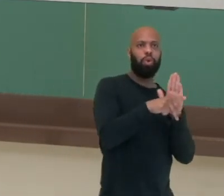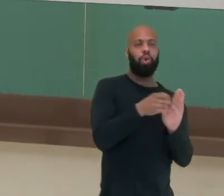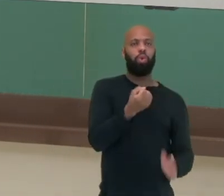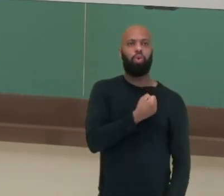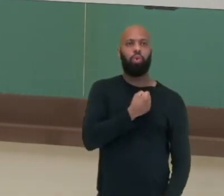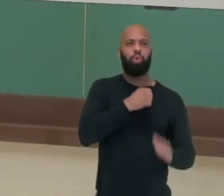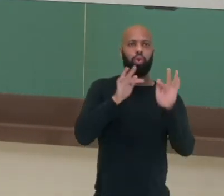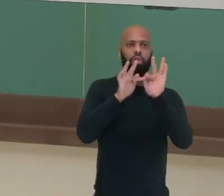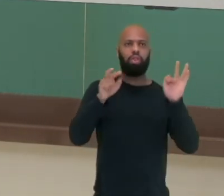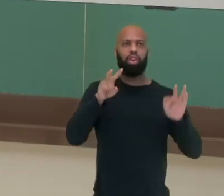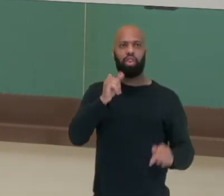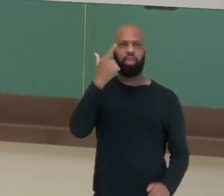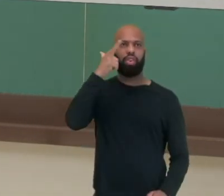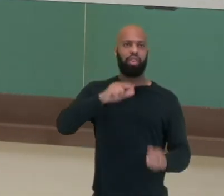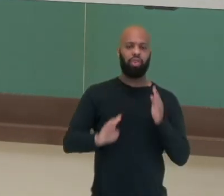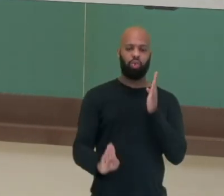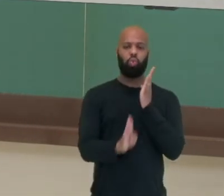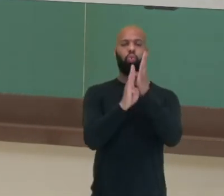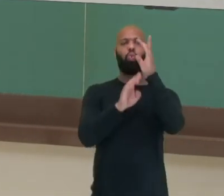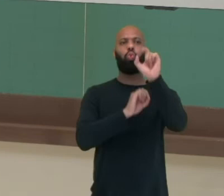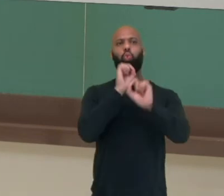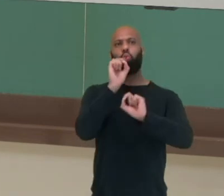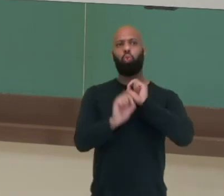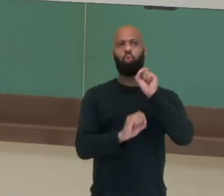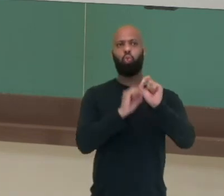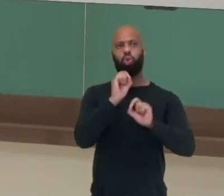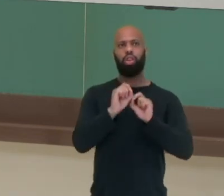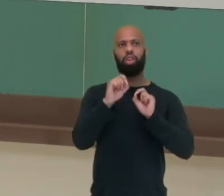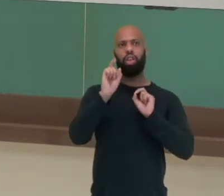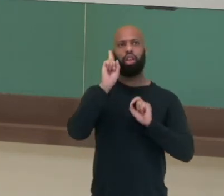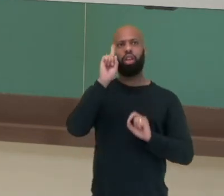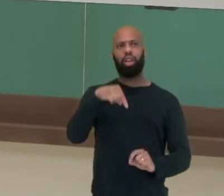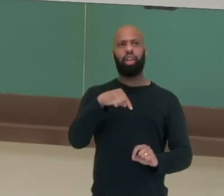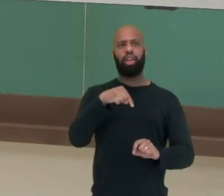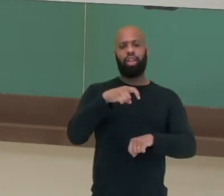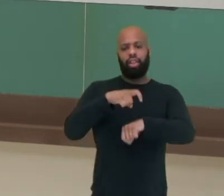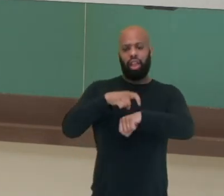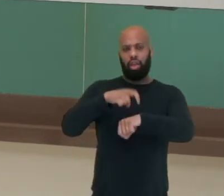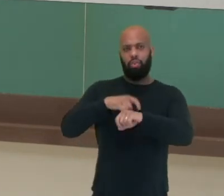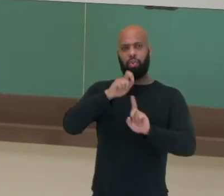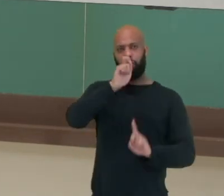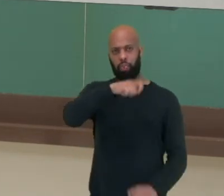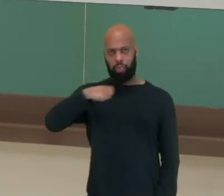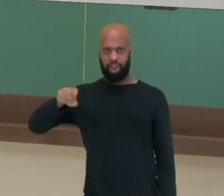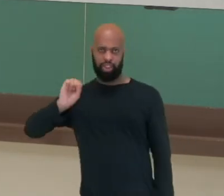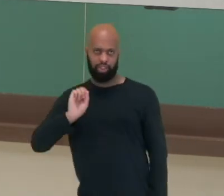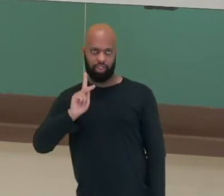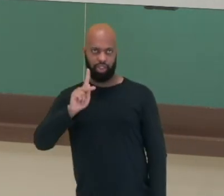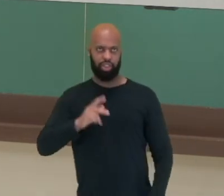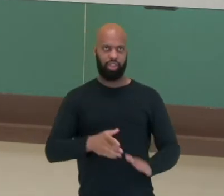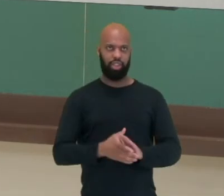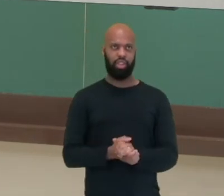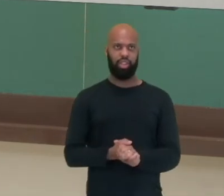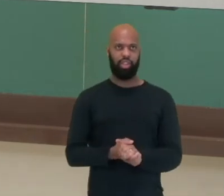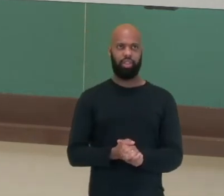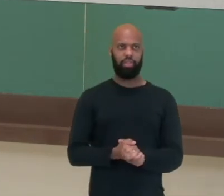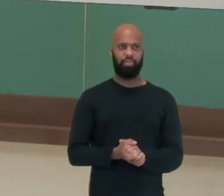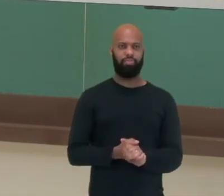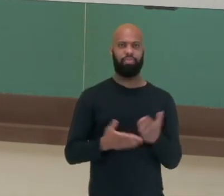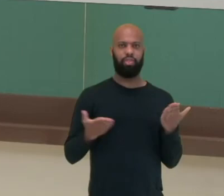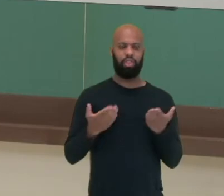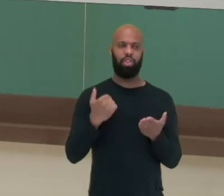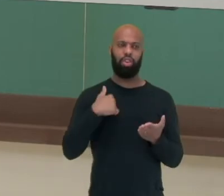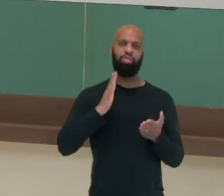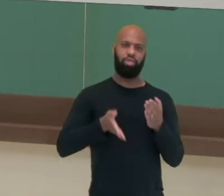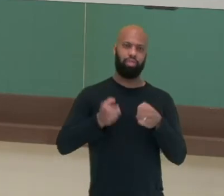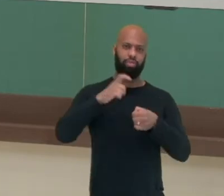vamos encontrar quem é o nosso tempo em meses, ok? Então já já a